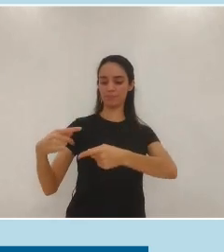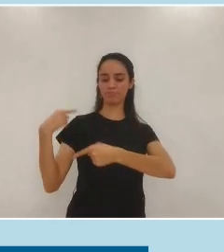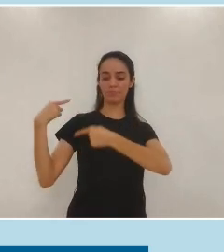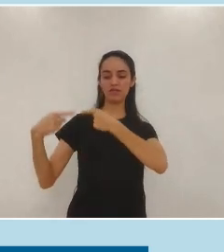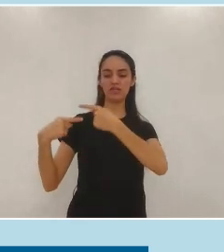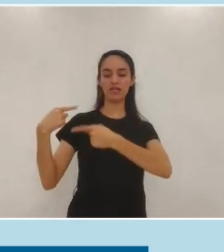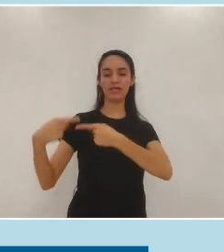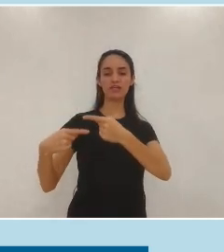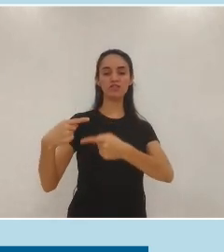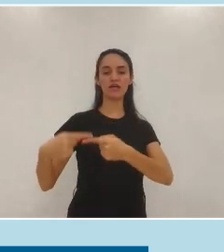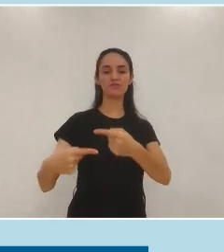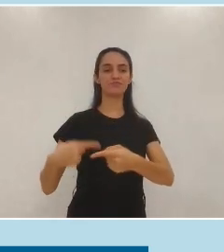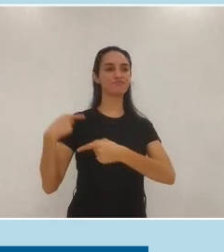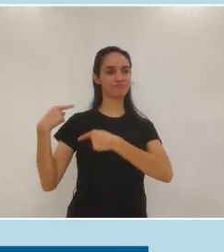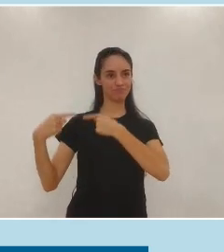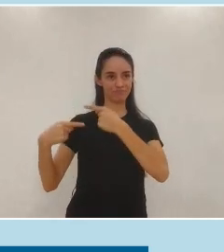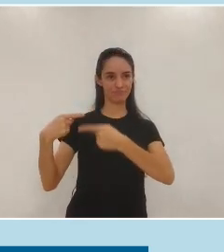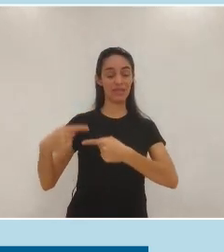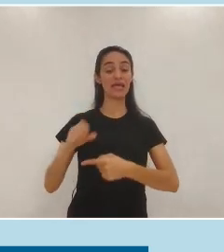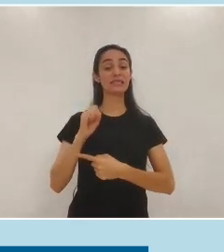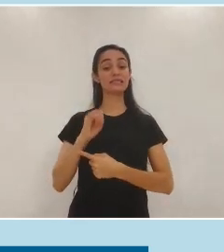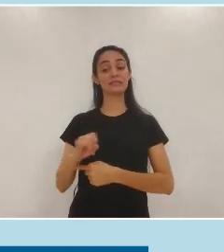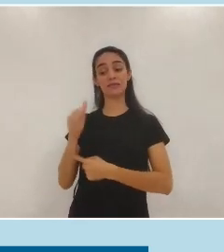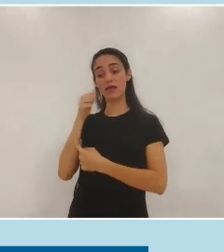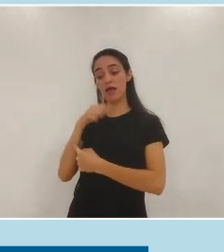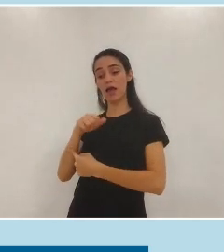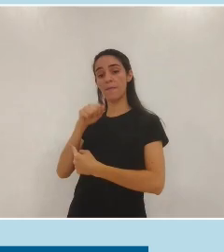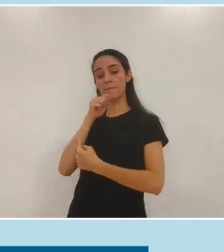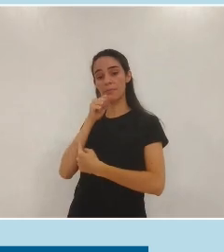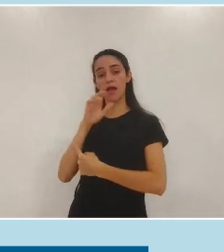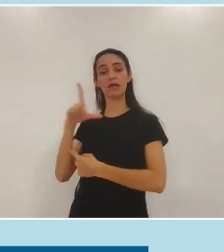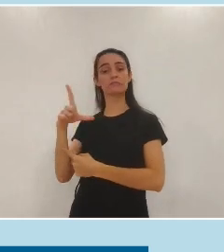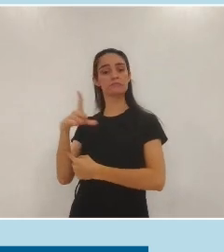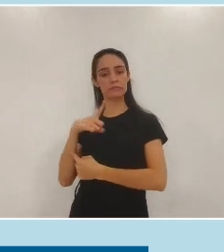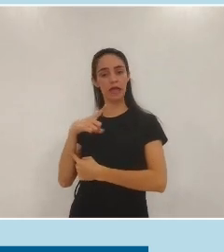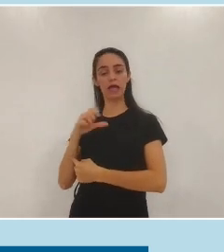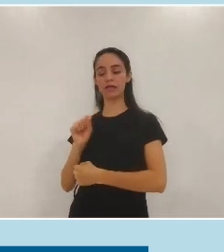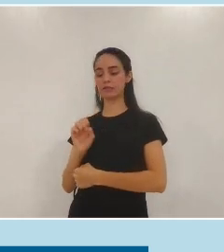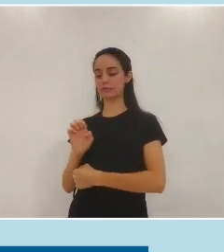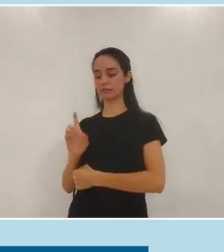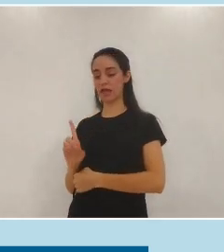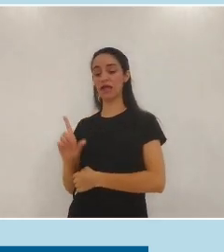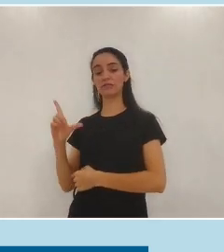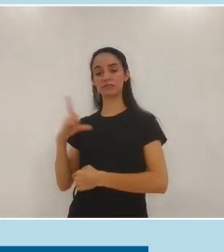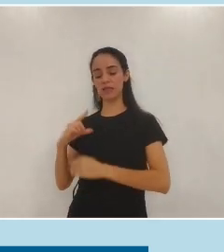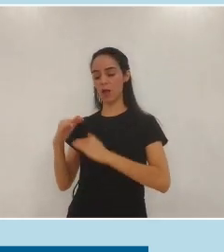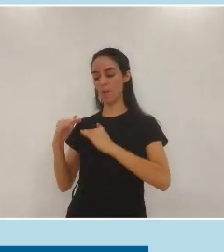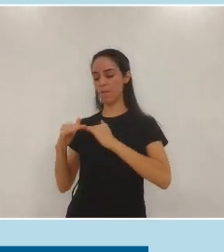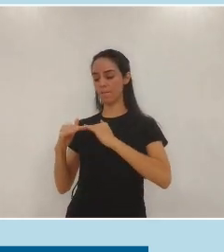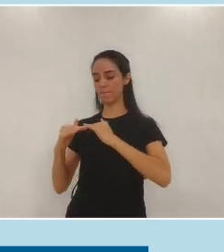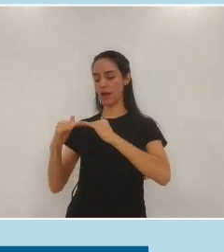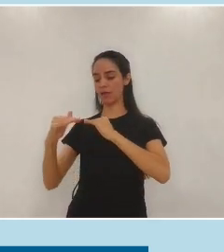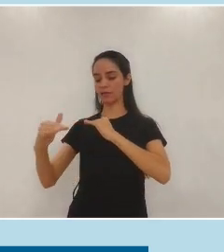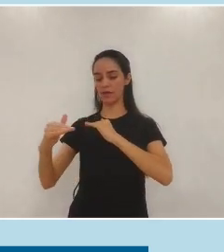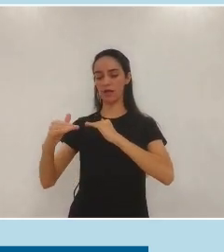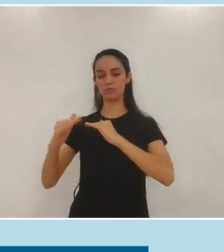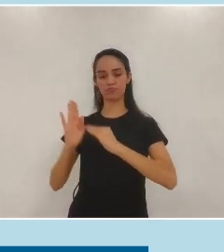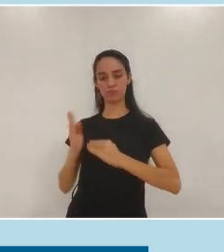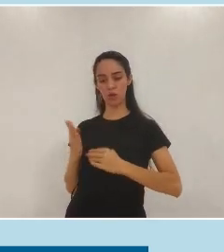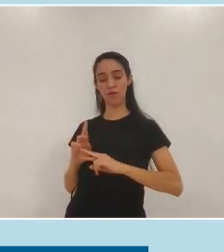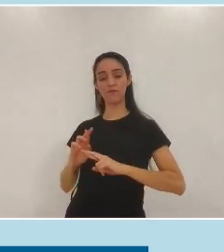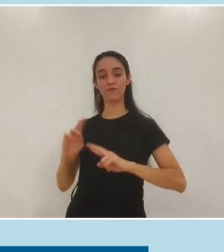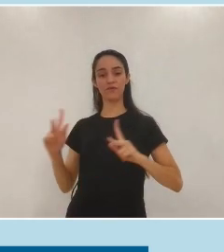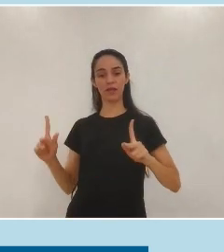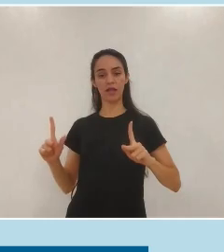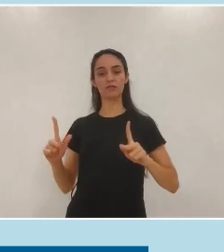tem SED, ela já carrega ali um padrão de desenvolvimento neurobiológico diferente. E esse